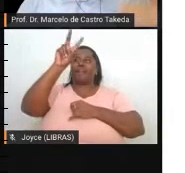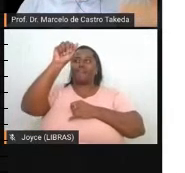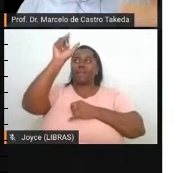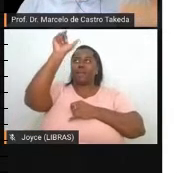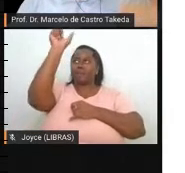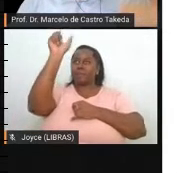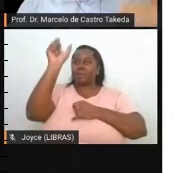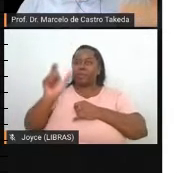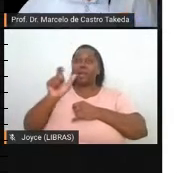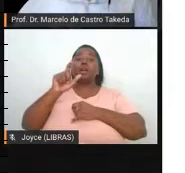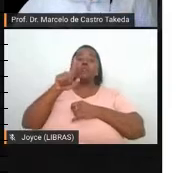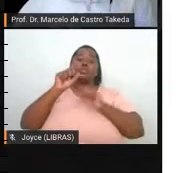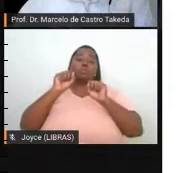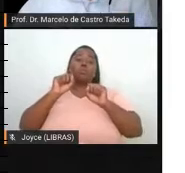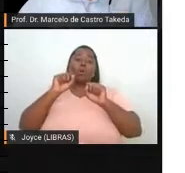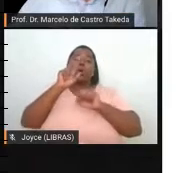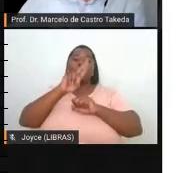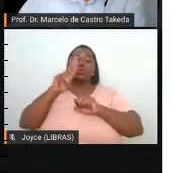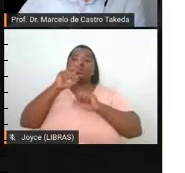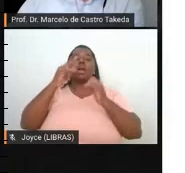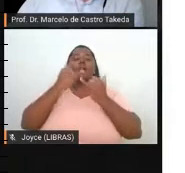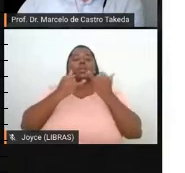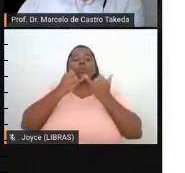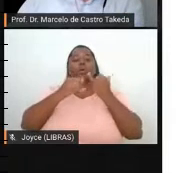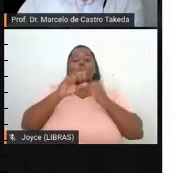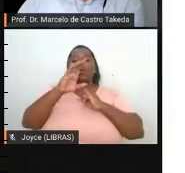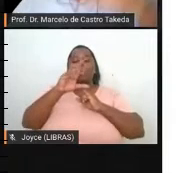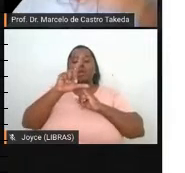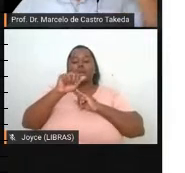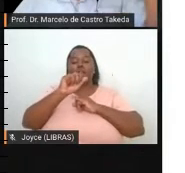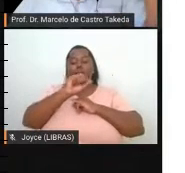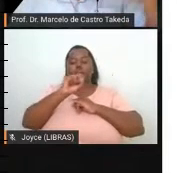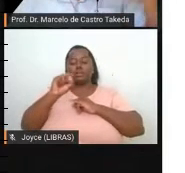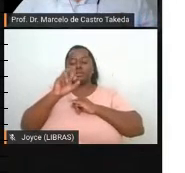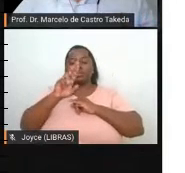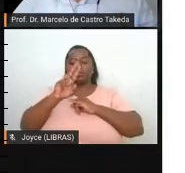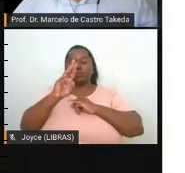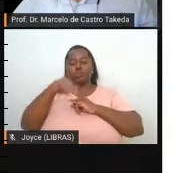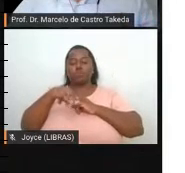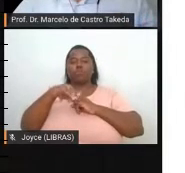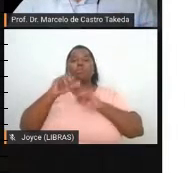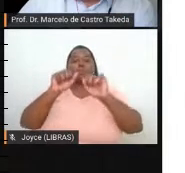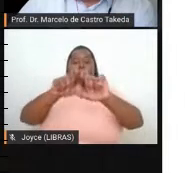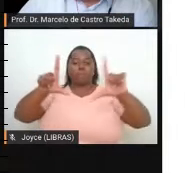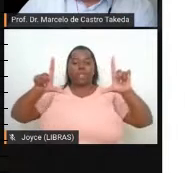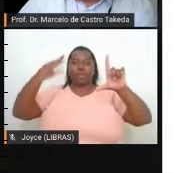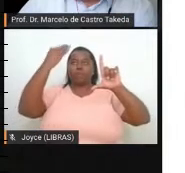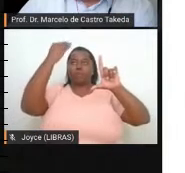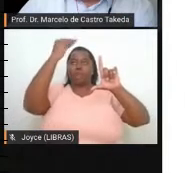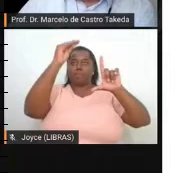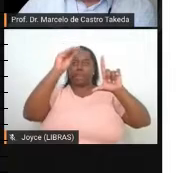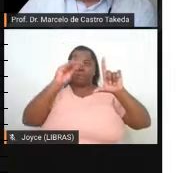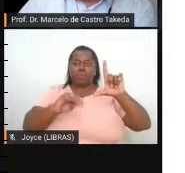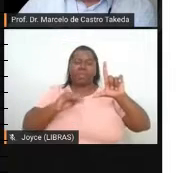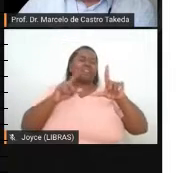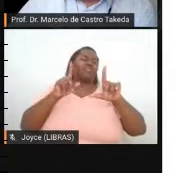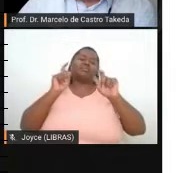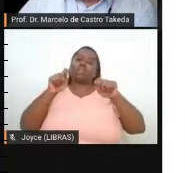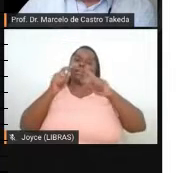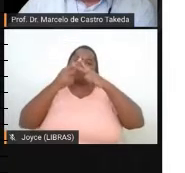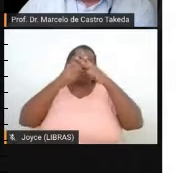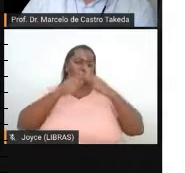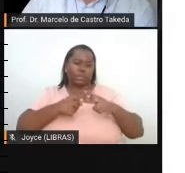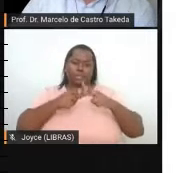formato seguido, né, numa página só, todos os tópicos, é possível configurar aí. Bom, mas vamos lá.